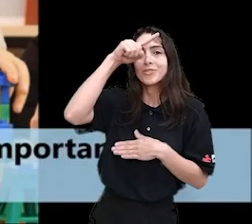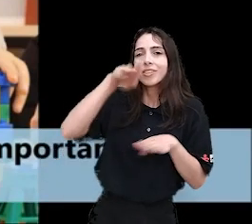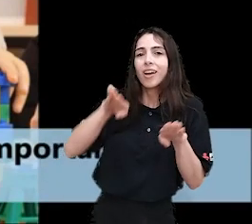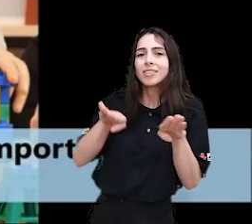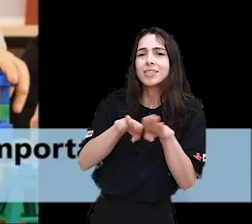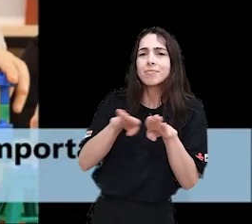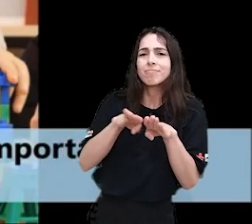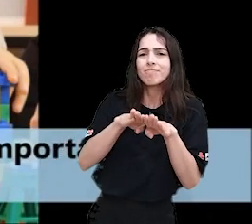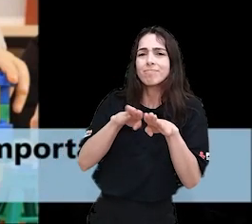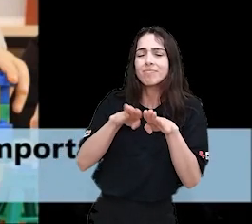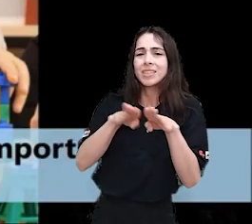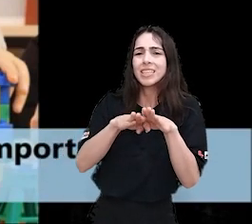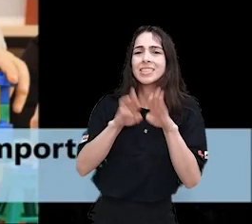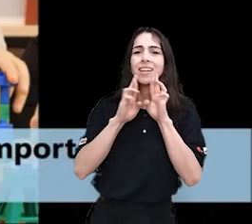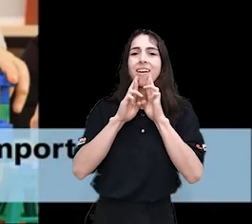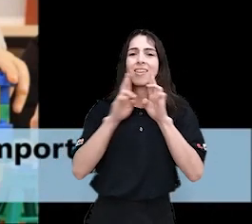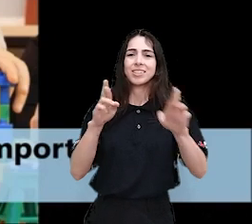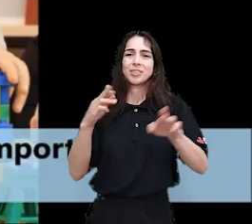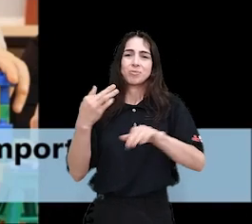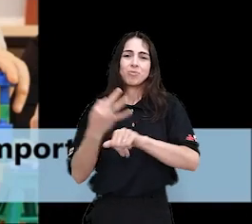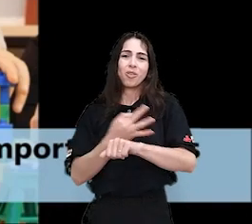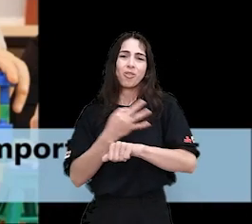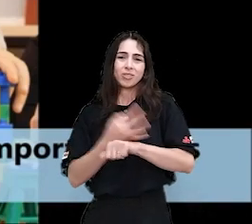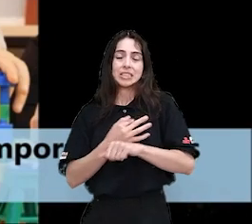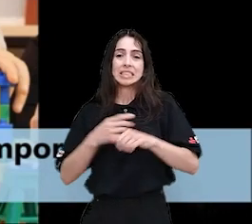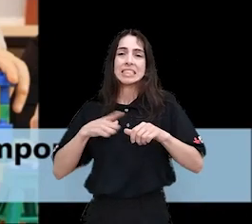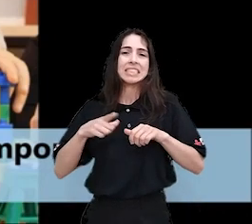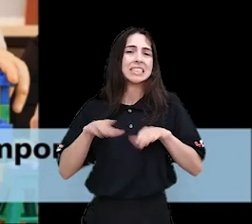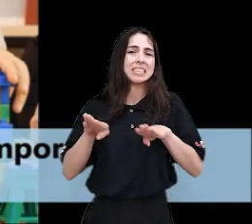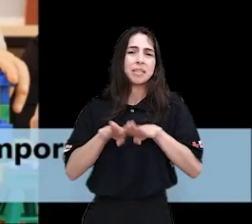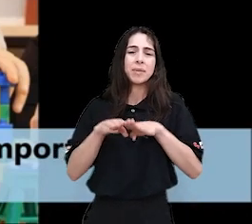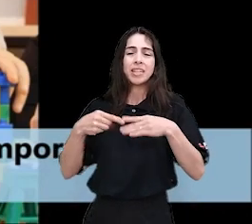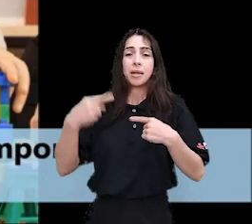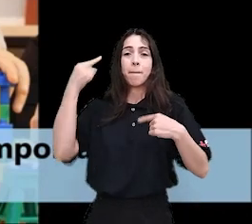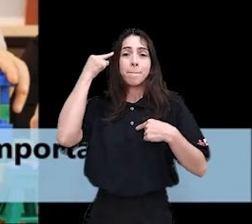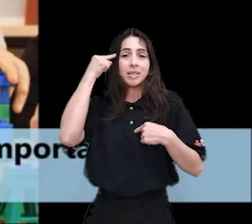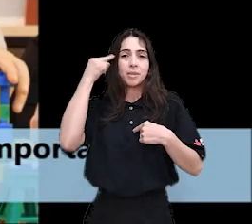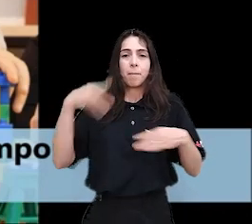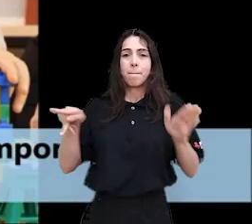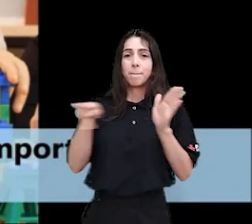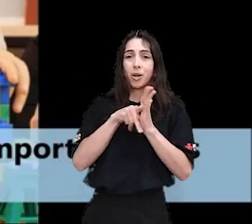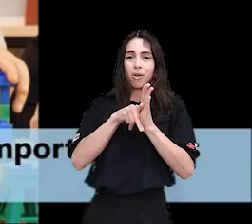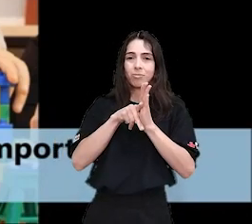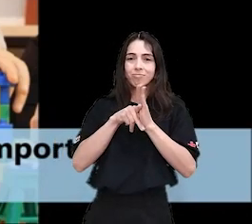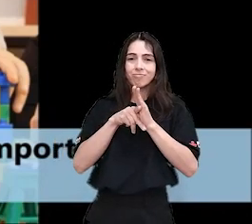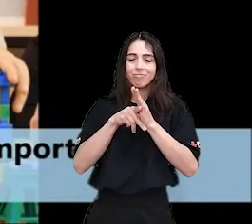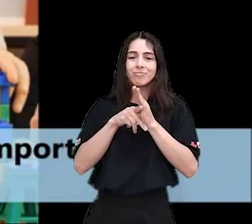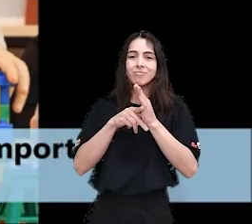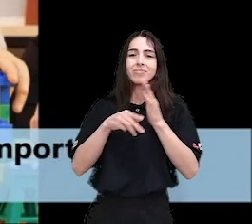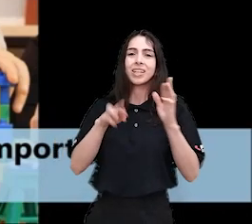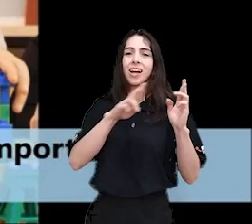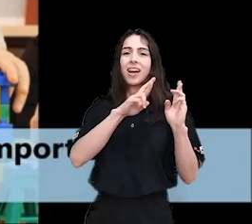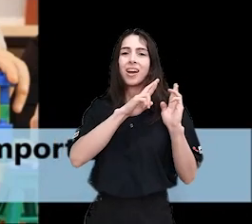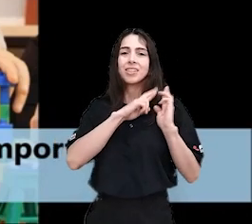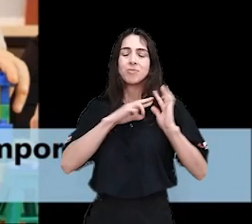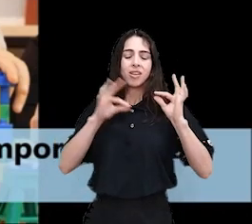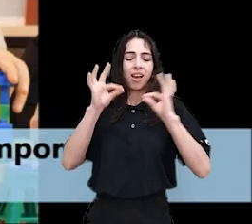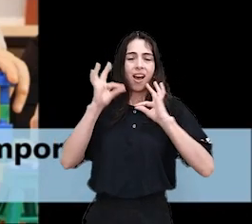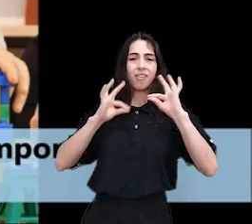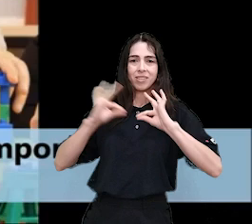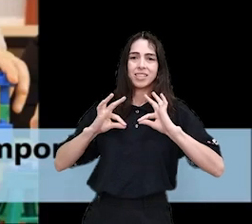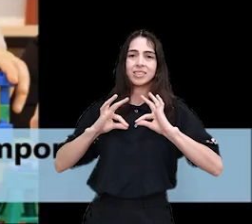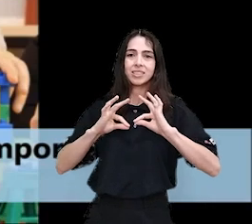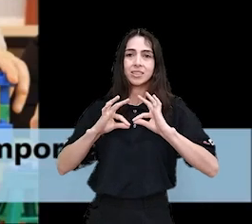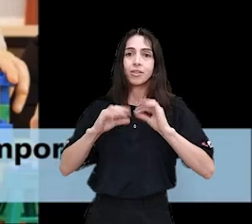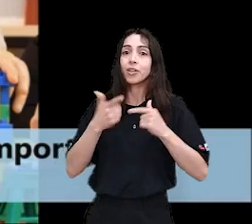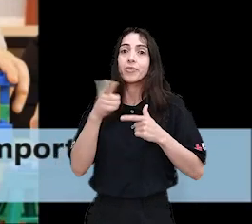na autorregulação, ou seja, não leva a distúrbios de entrada nem distúrbios motores, mas distúrbios